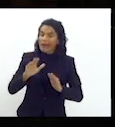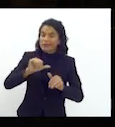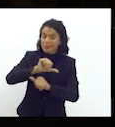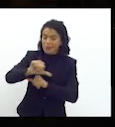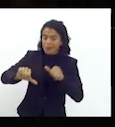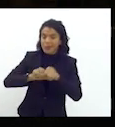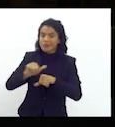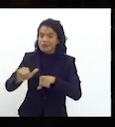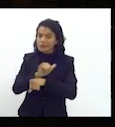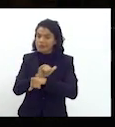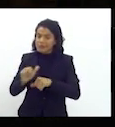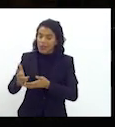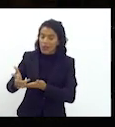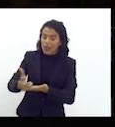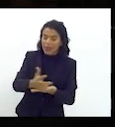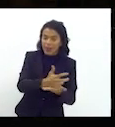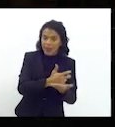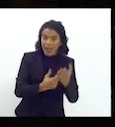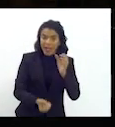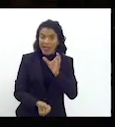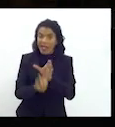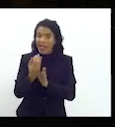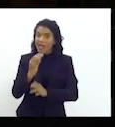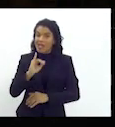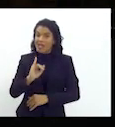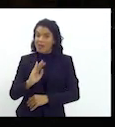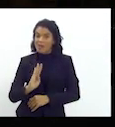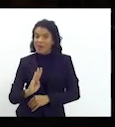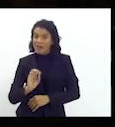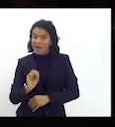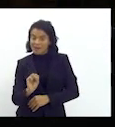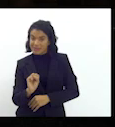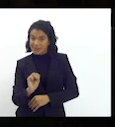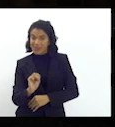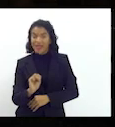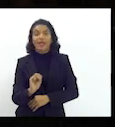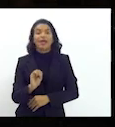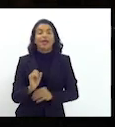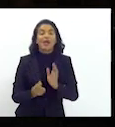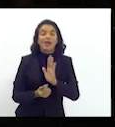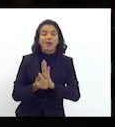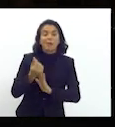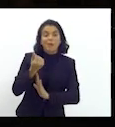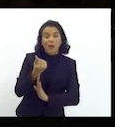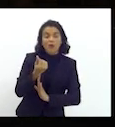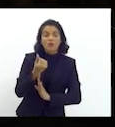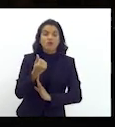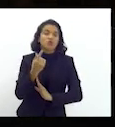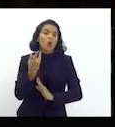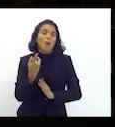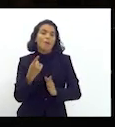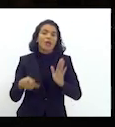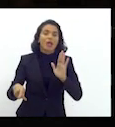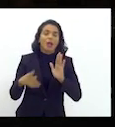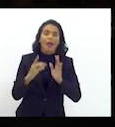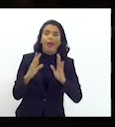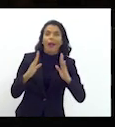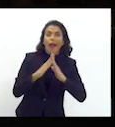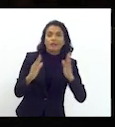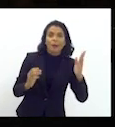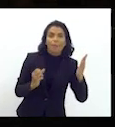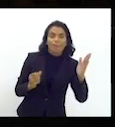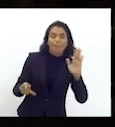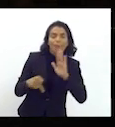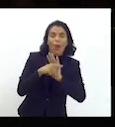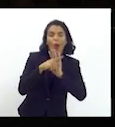tributária é criado o ibs o imposto sobre bens e serviços e o que que é o ibs é